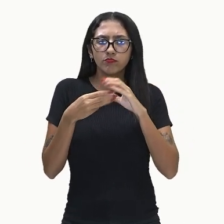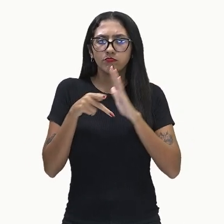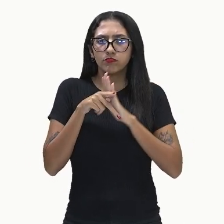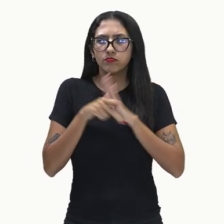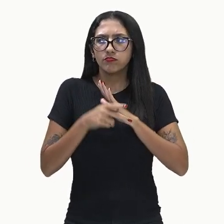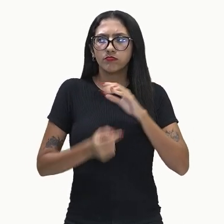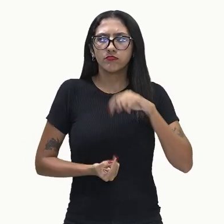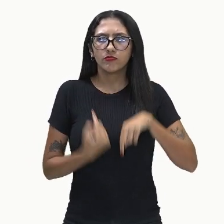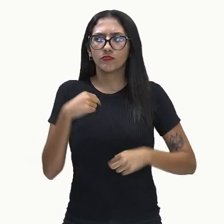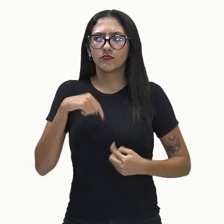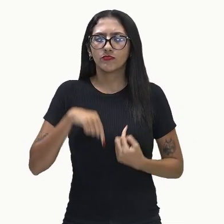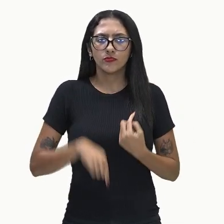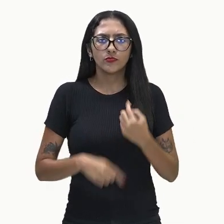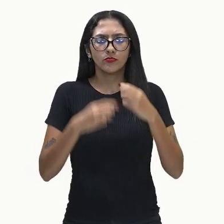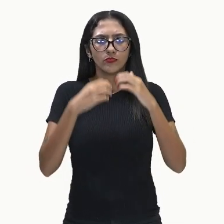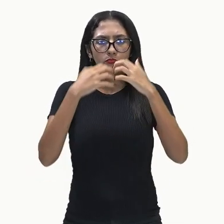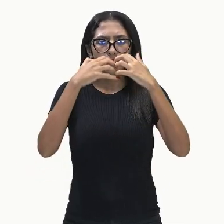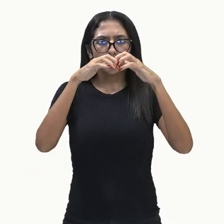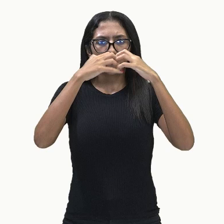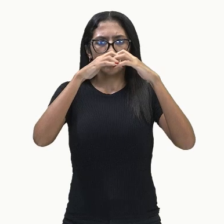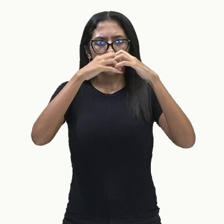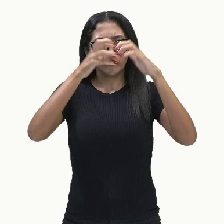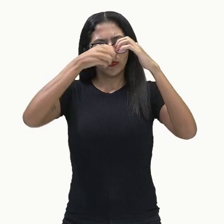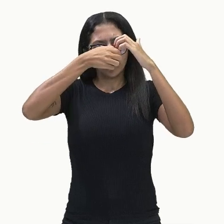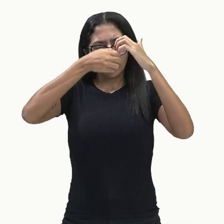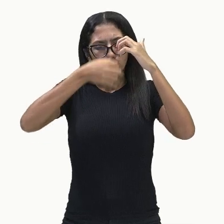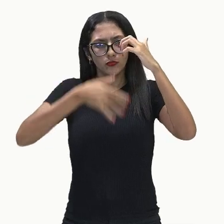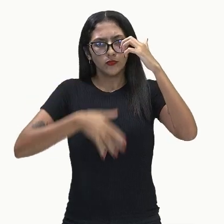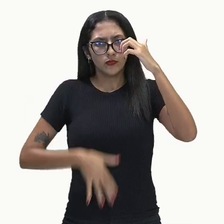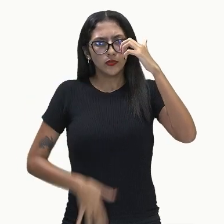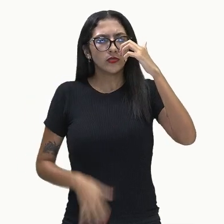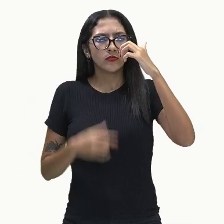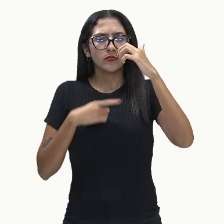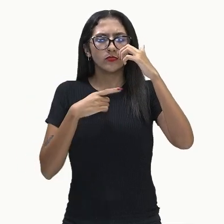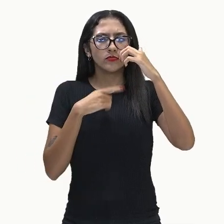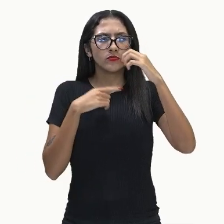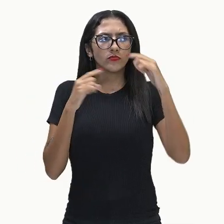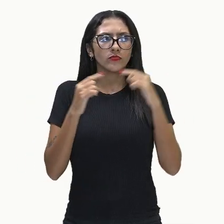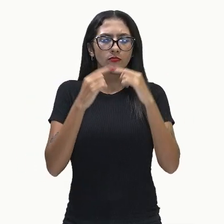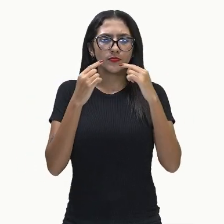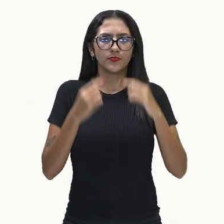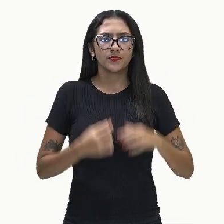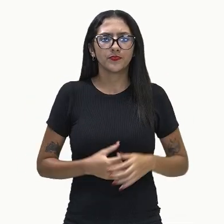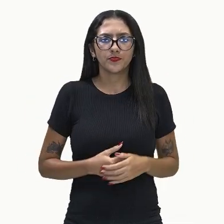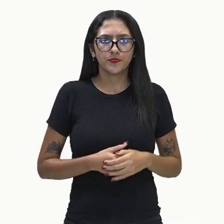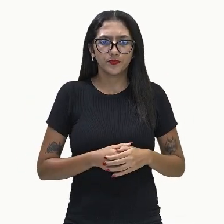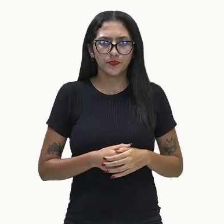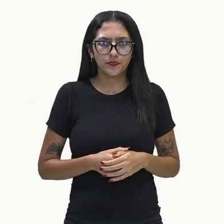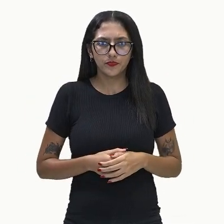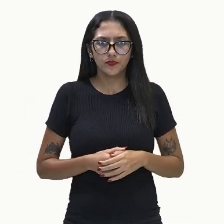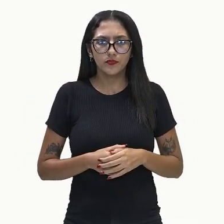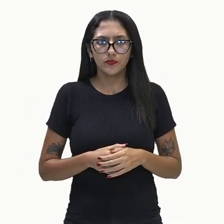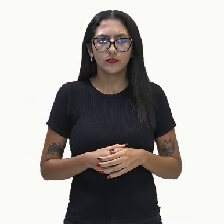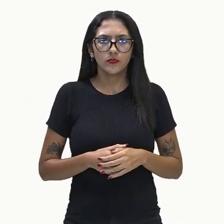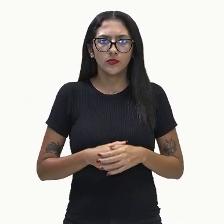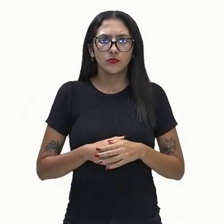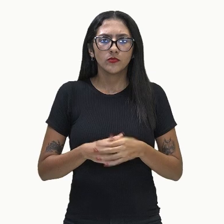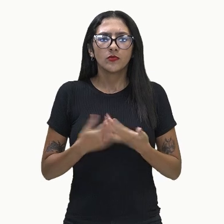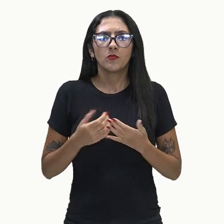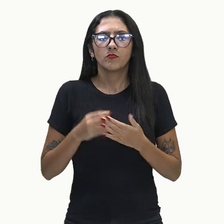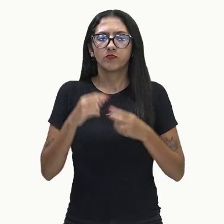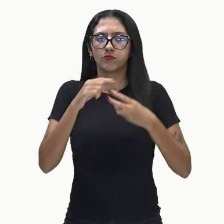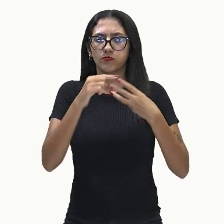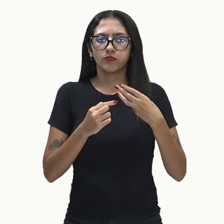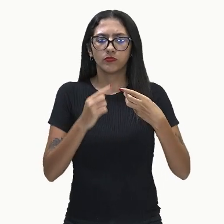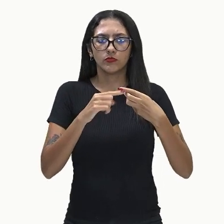por garantir a transmissão do quê? Do impulso nervoso. Suas partes básicas são